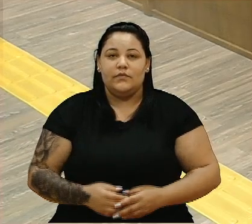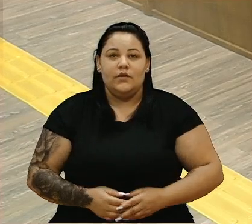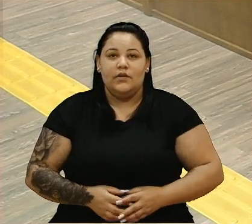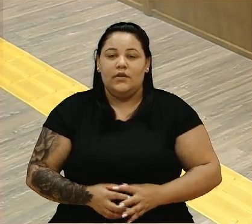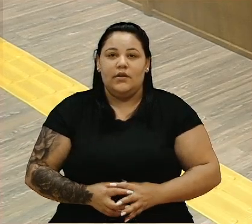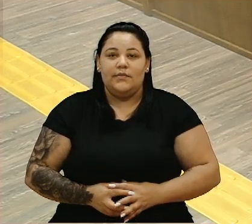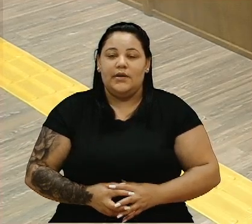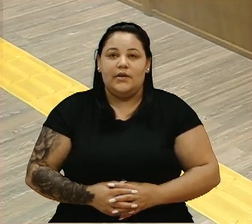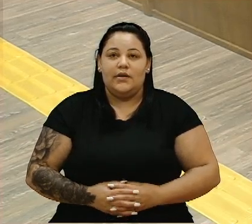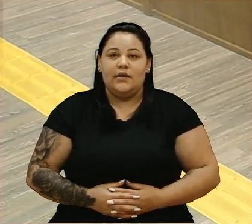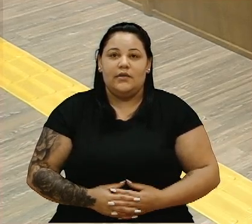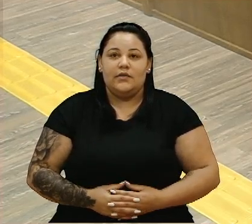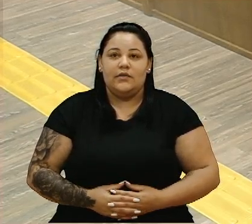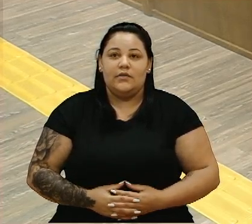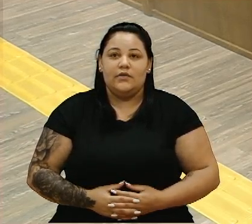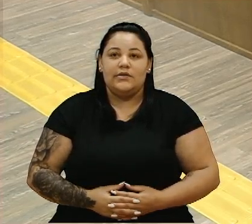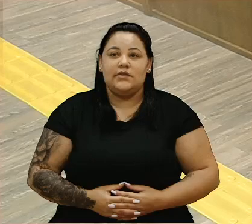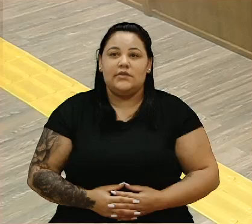da tribuna.